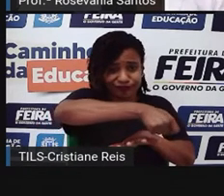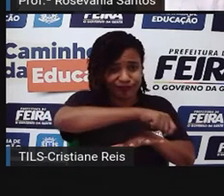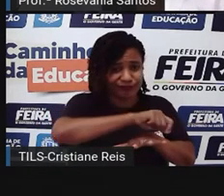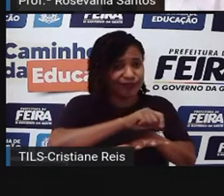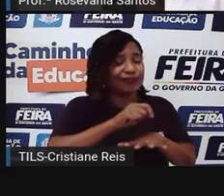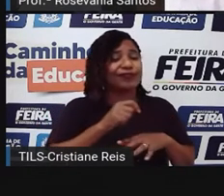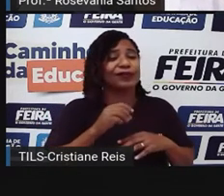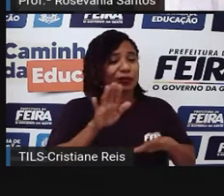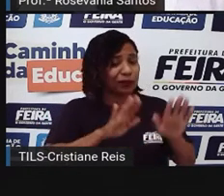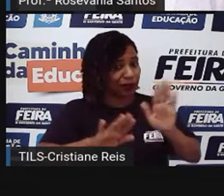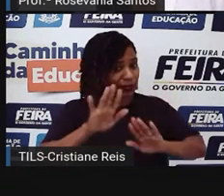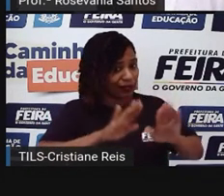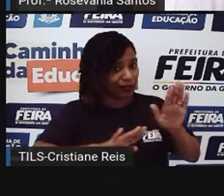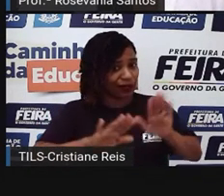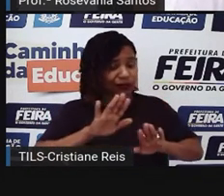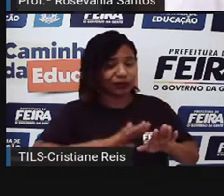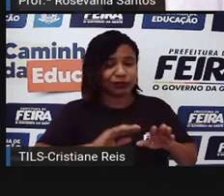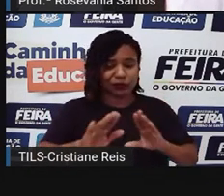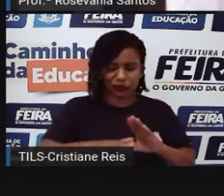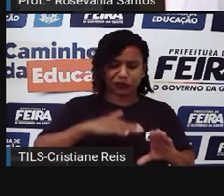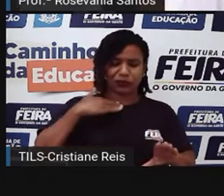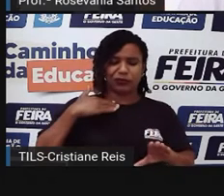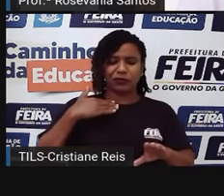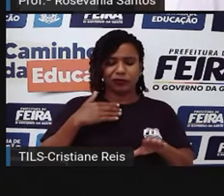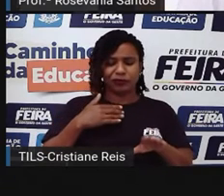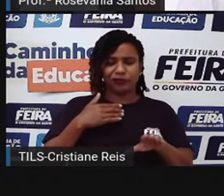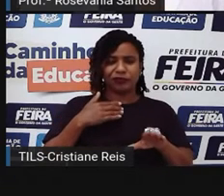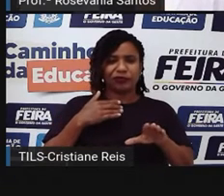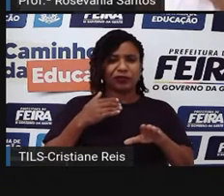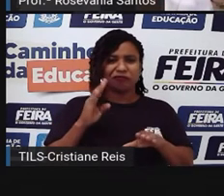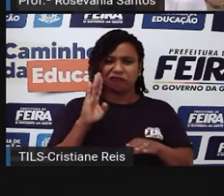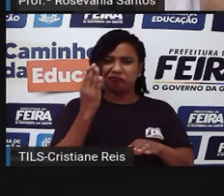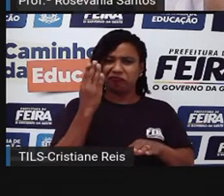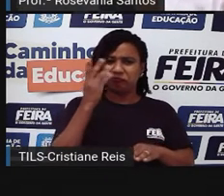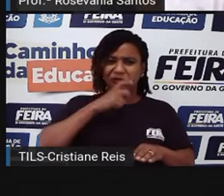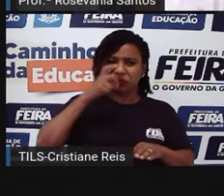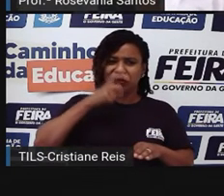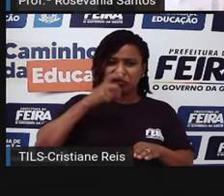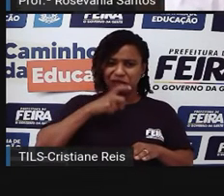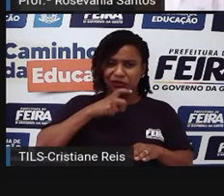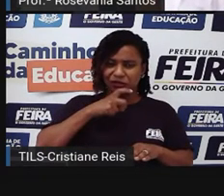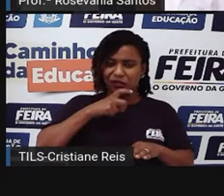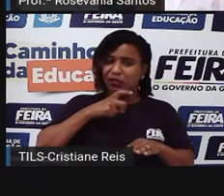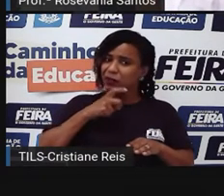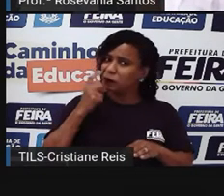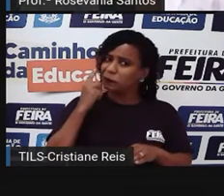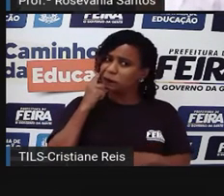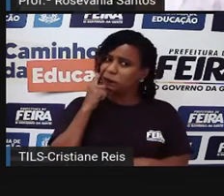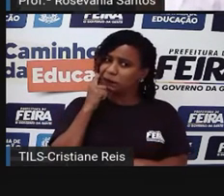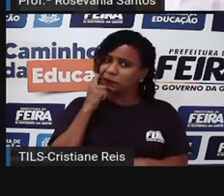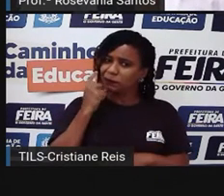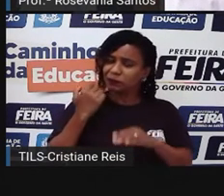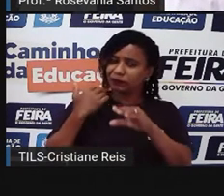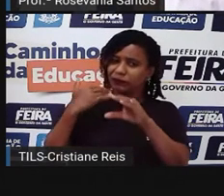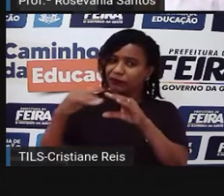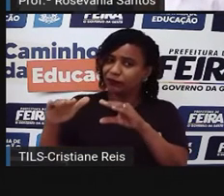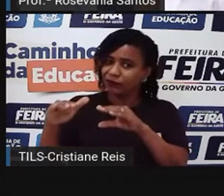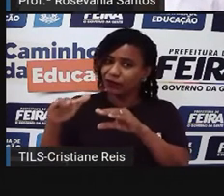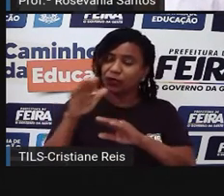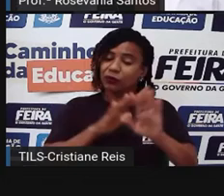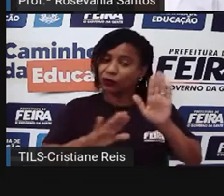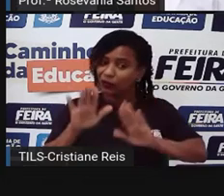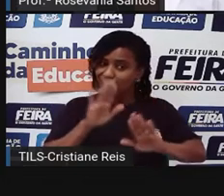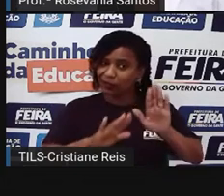principalmente na hora de replicar, né, essas informações, para ter certeza se aquela informação bombástica ali, se ela é verdadeira mesmo ou